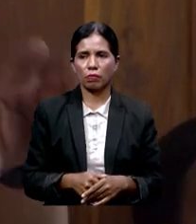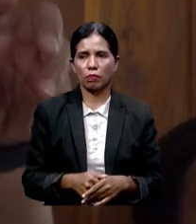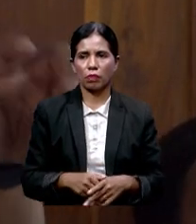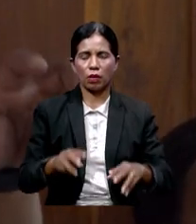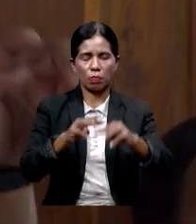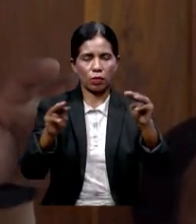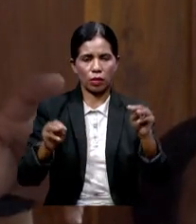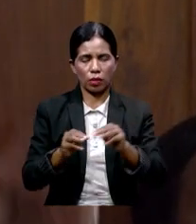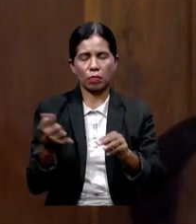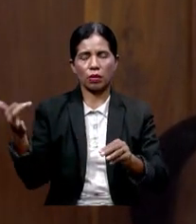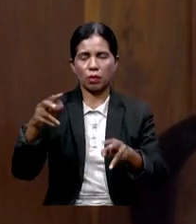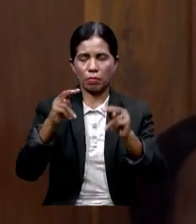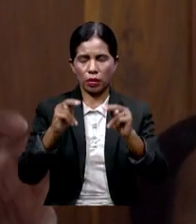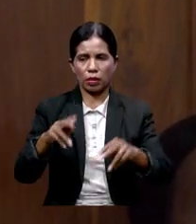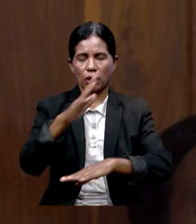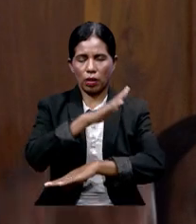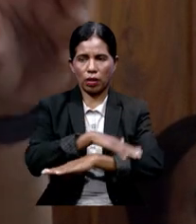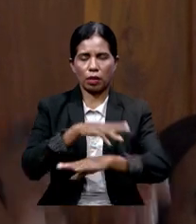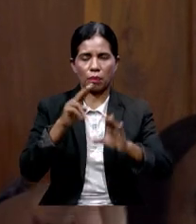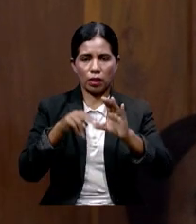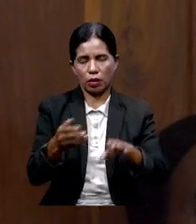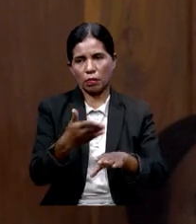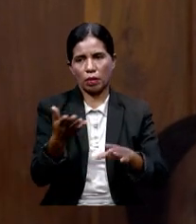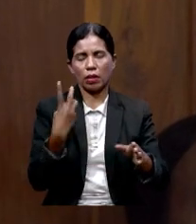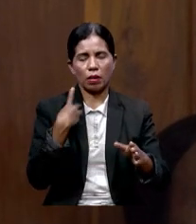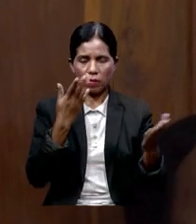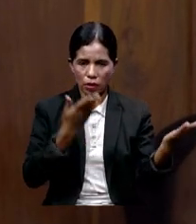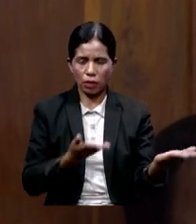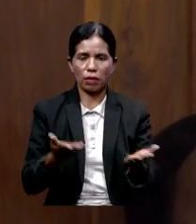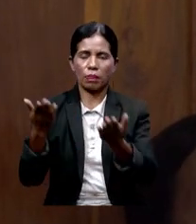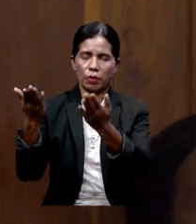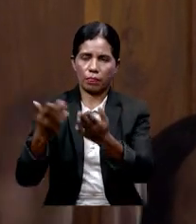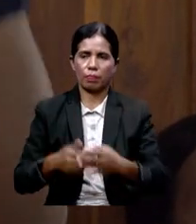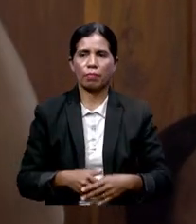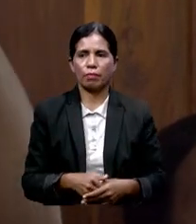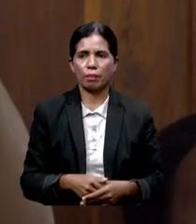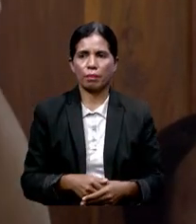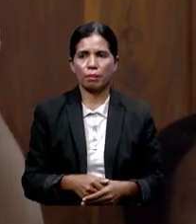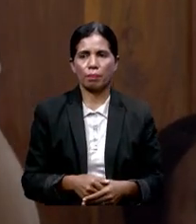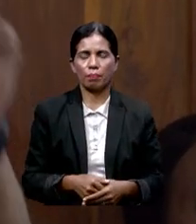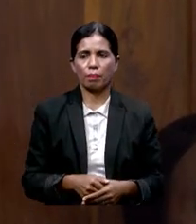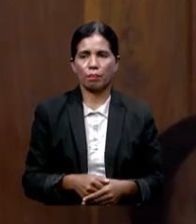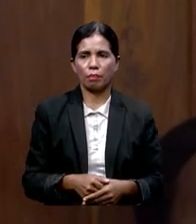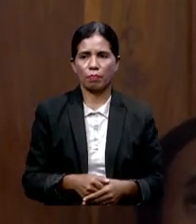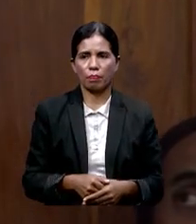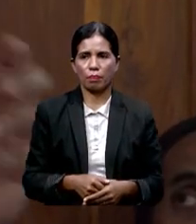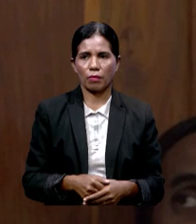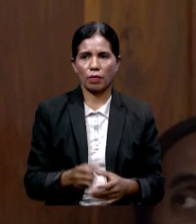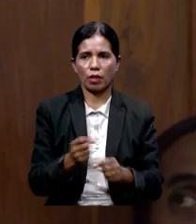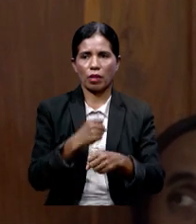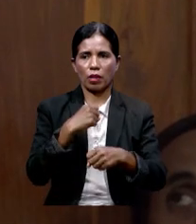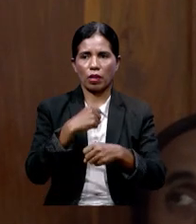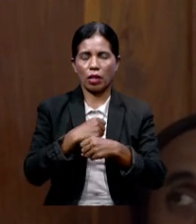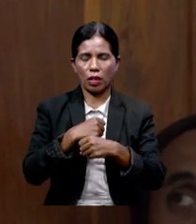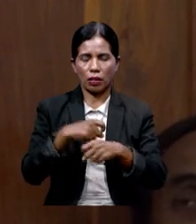Munisipu sir memang persis ne kadera meja eskola sir persis ne ami sir loriba. Dedeu. Lansa ya toro. Diak liu